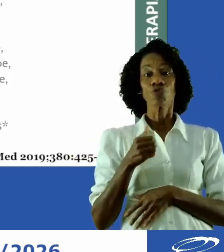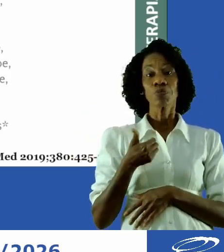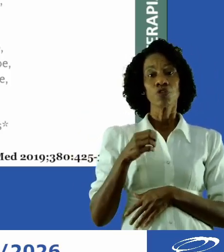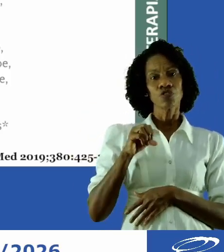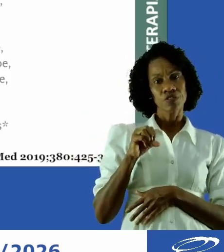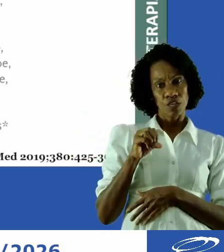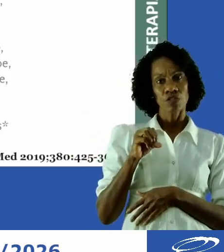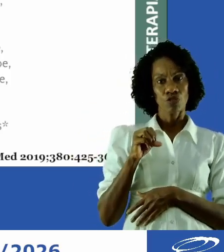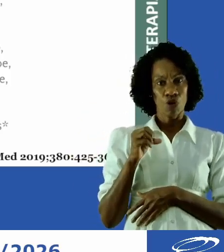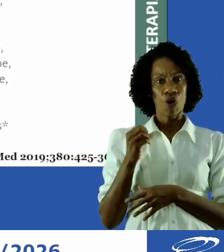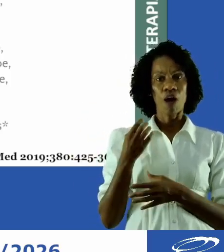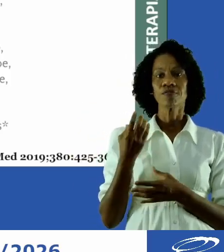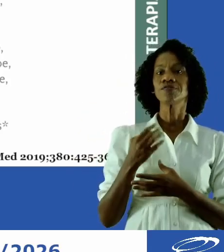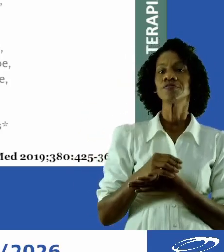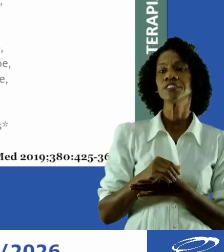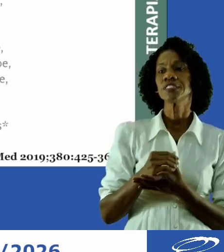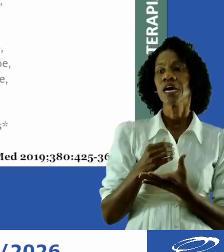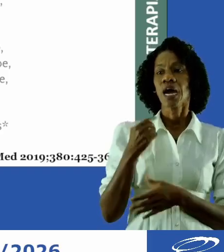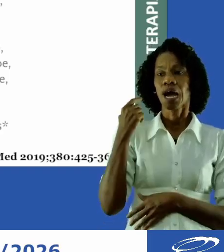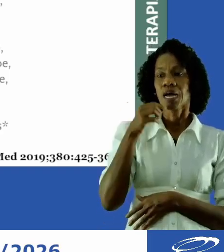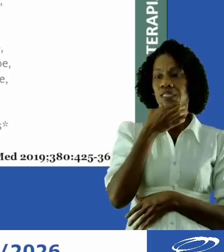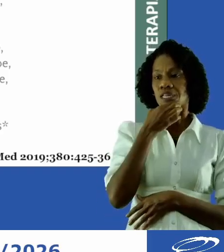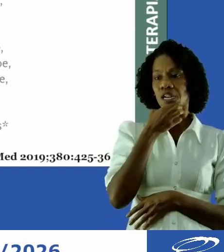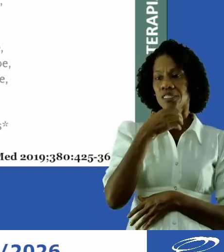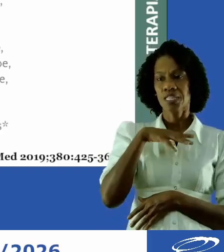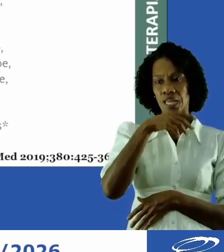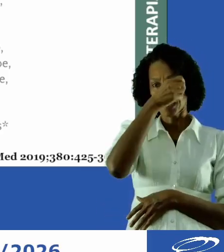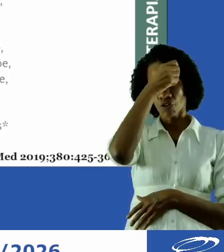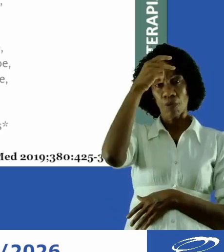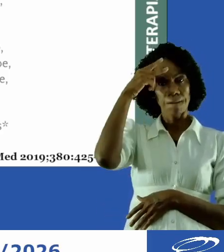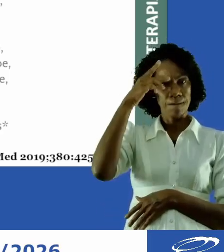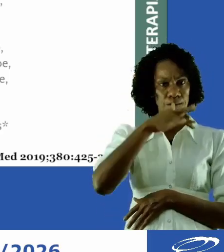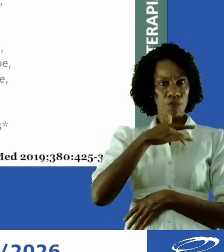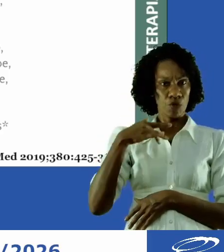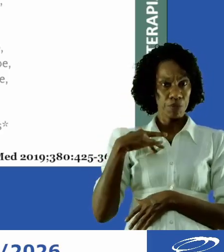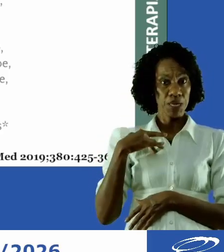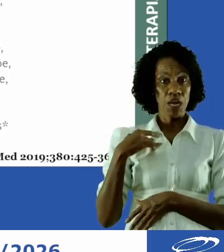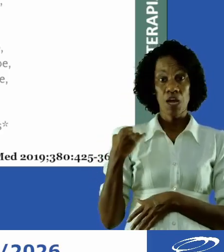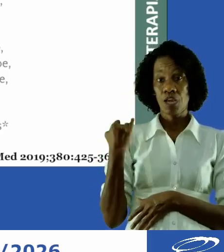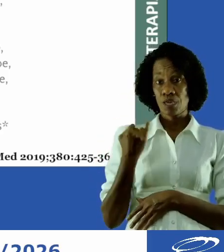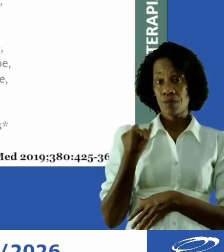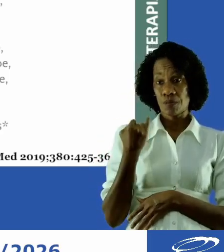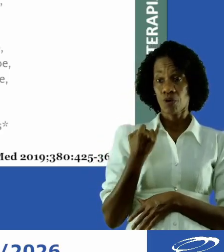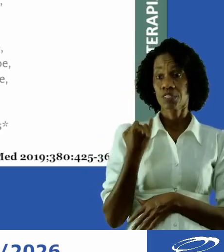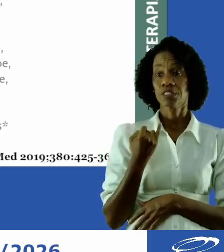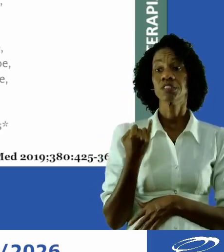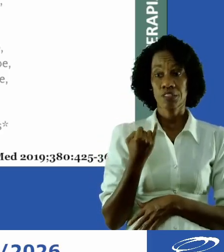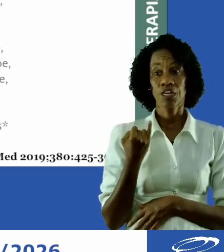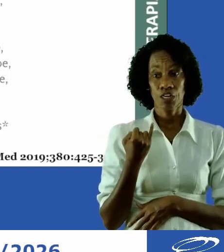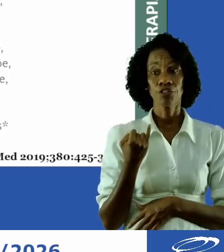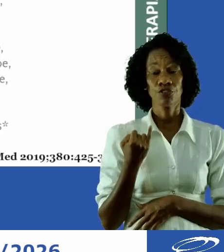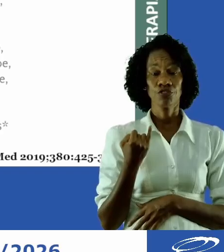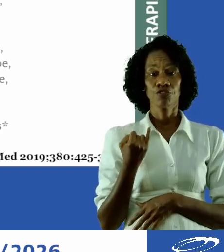feito pelo Sistema de Saúde Pública da Inglaterra, e que mostrou que, sim, nesse ensaio clínico pragmático, que contemplou quase todas as